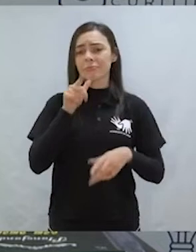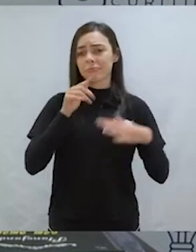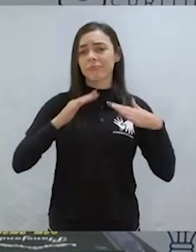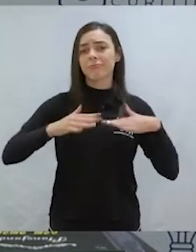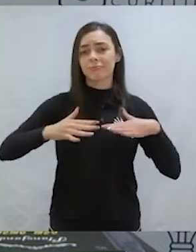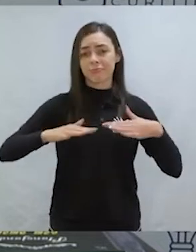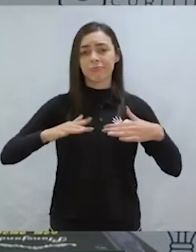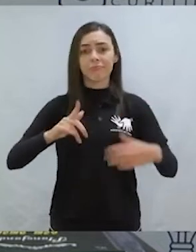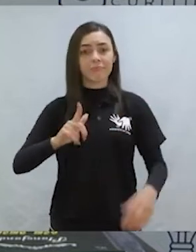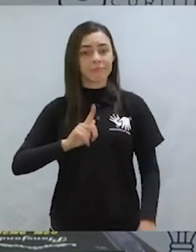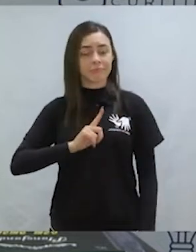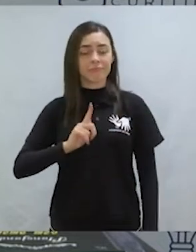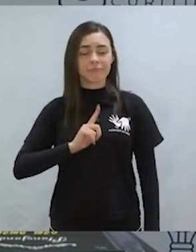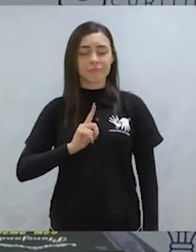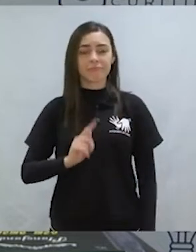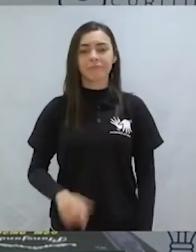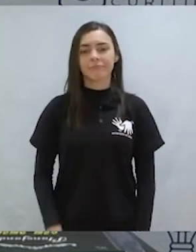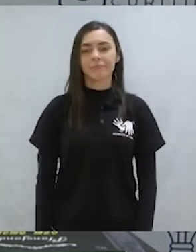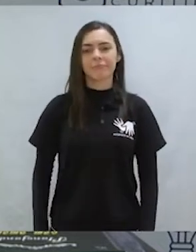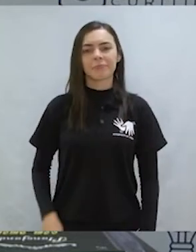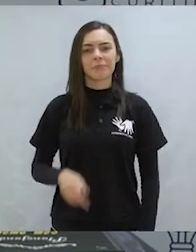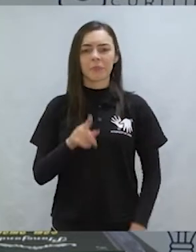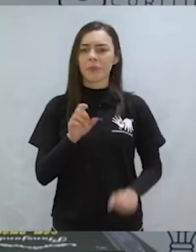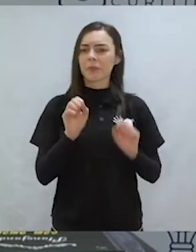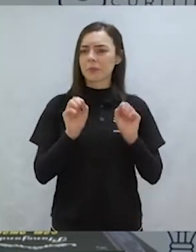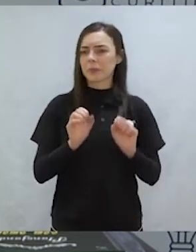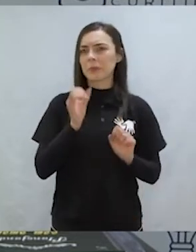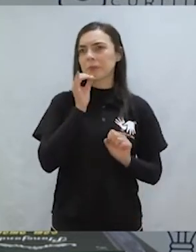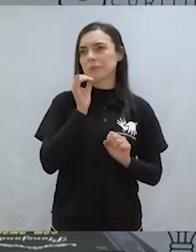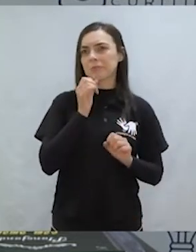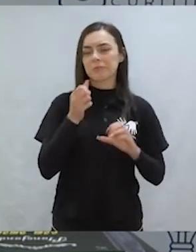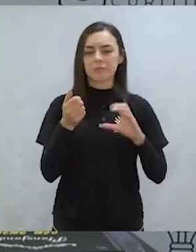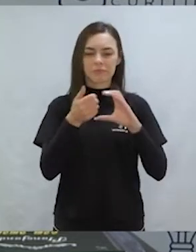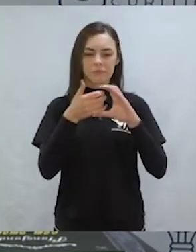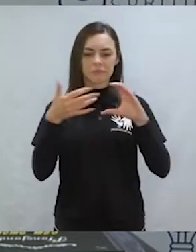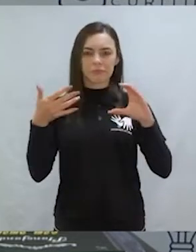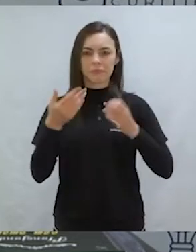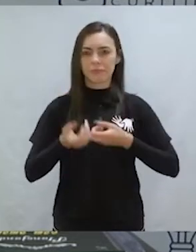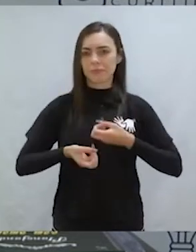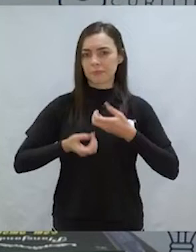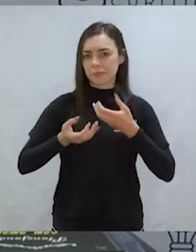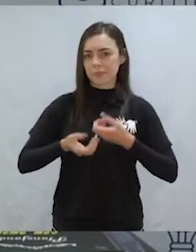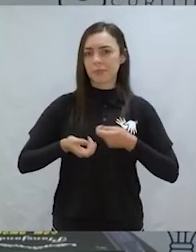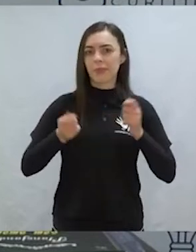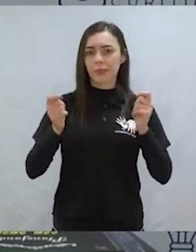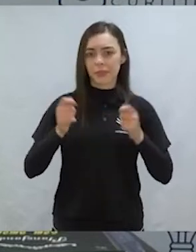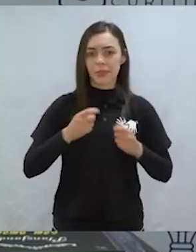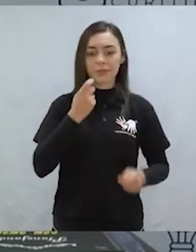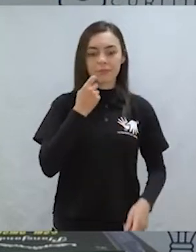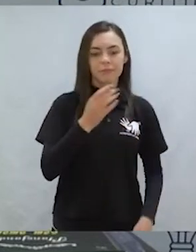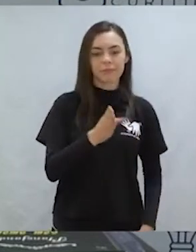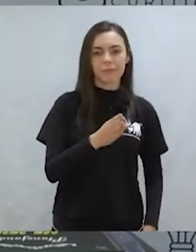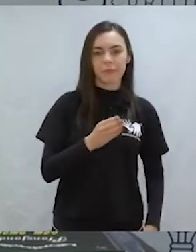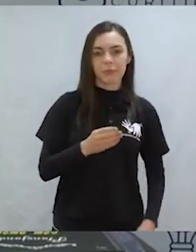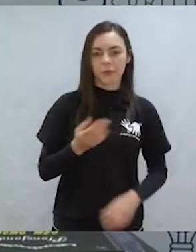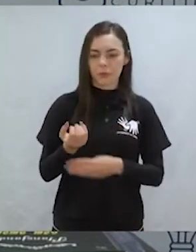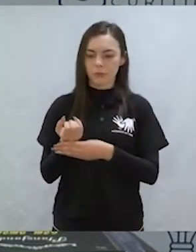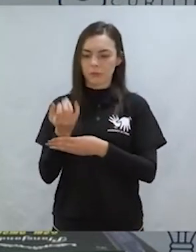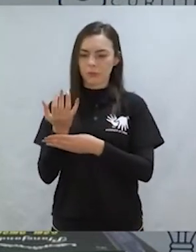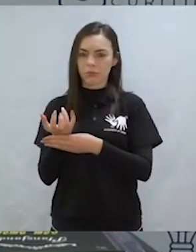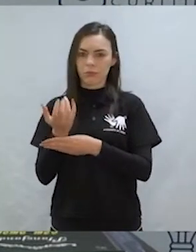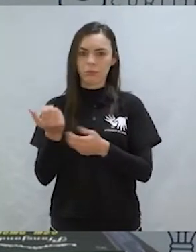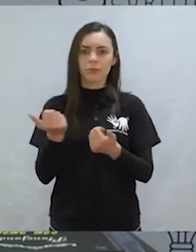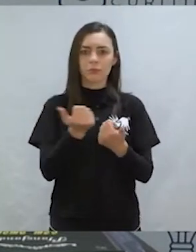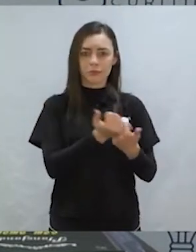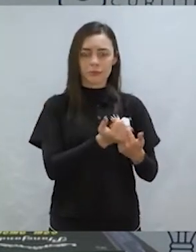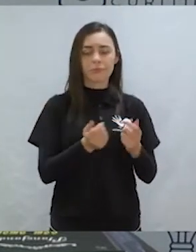nascem no mar. Aí você pode falar essa quadrinha substituindo os peixes.